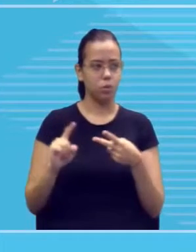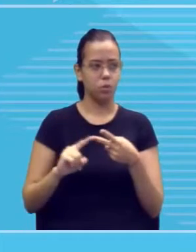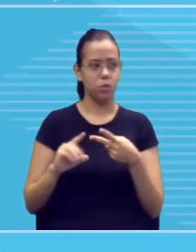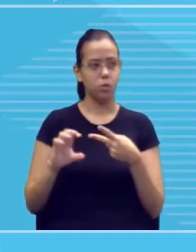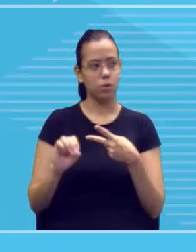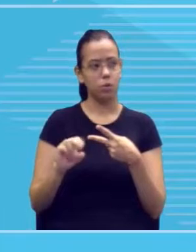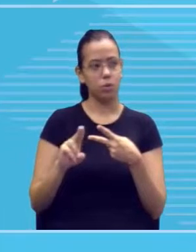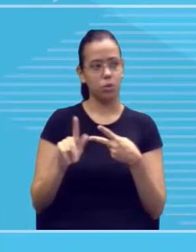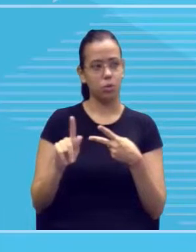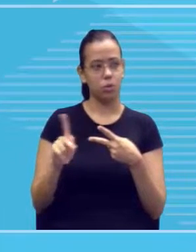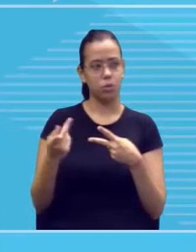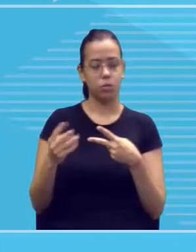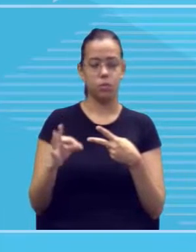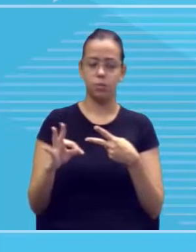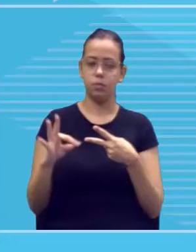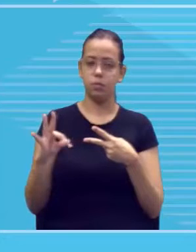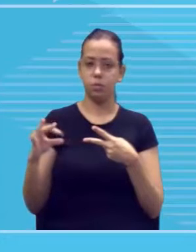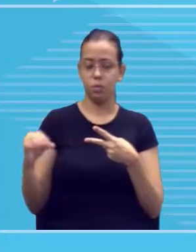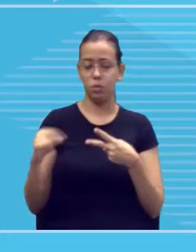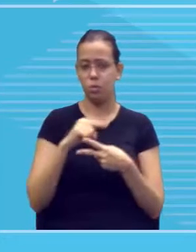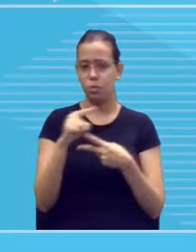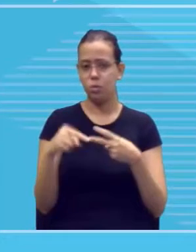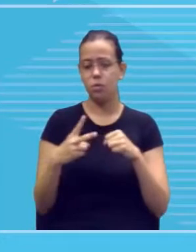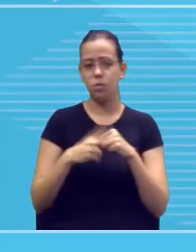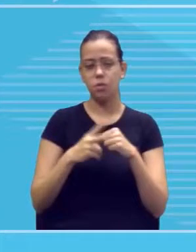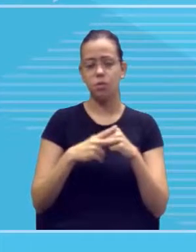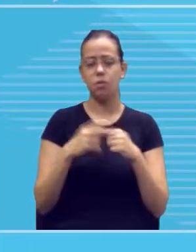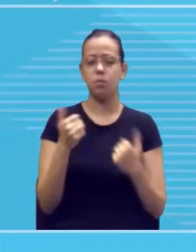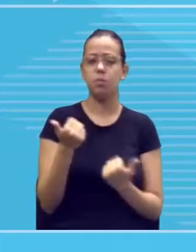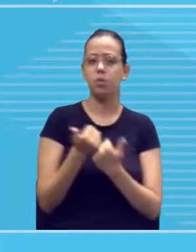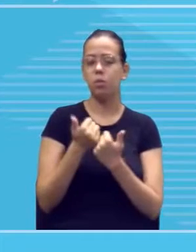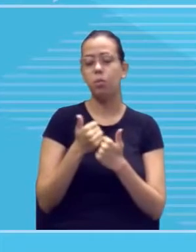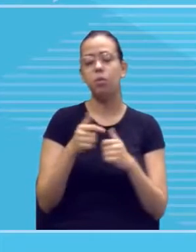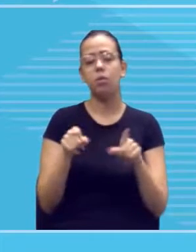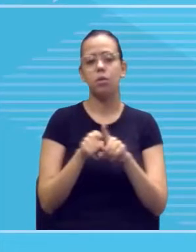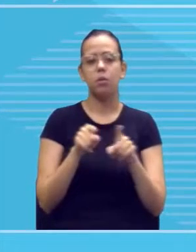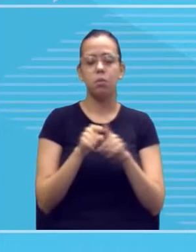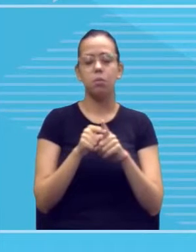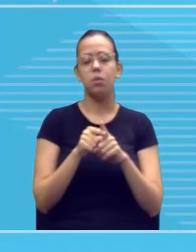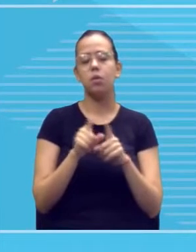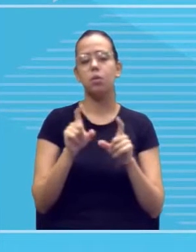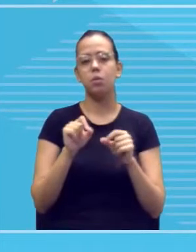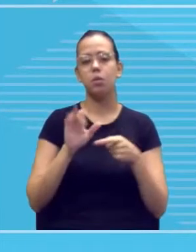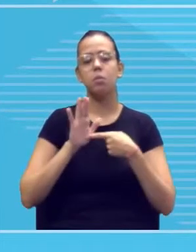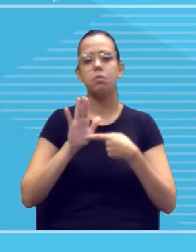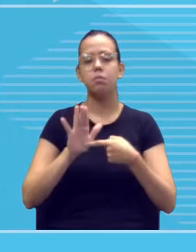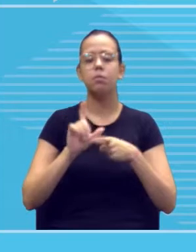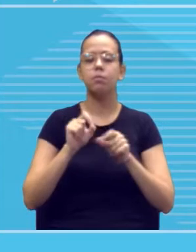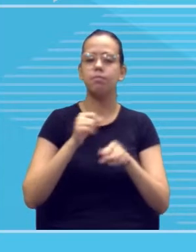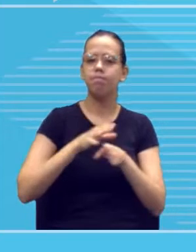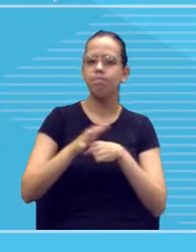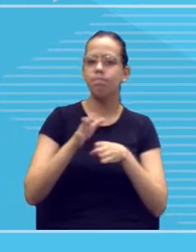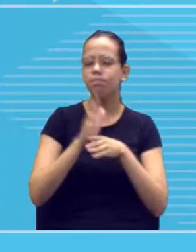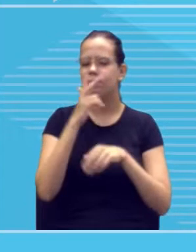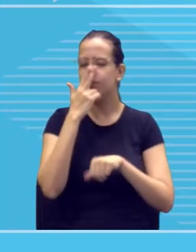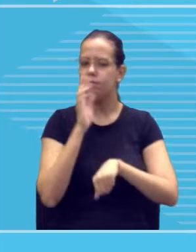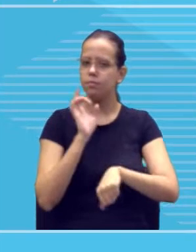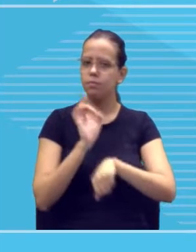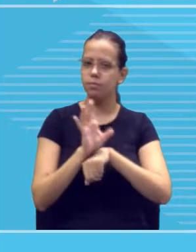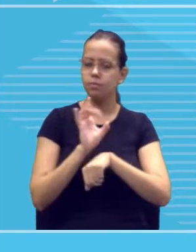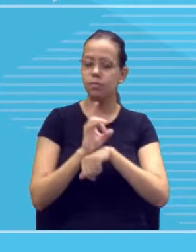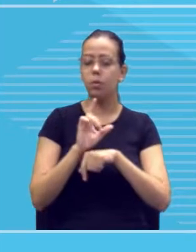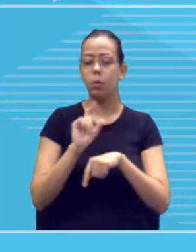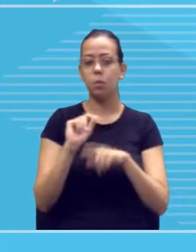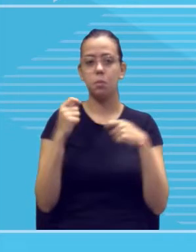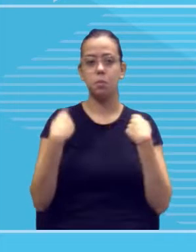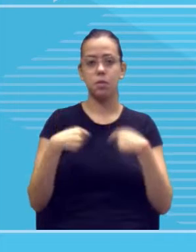dois Ambos são verbos modais e ambos expressam a noção de recomendação então te dando uma sugestão do que você